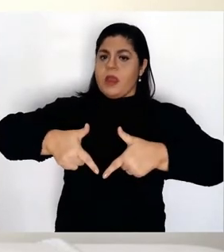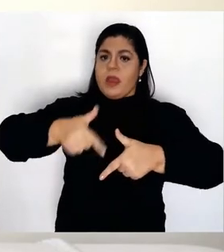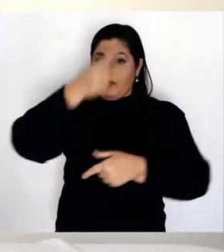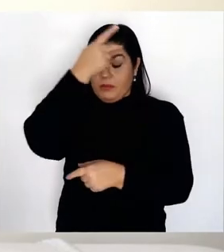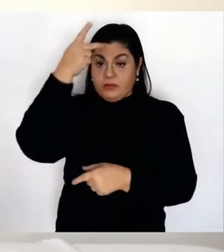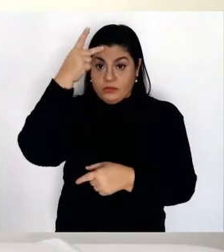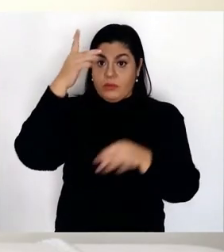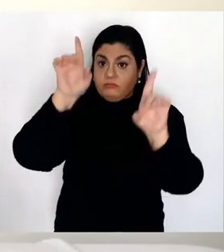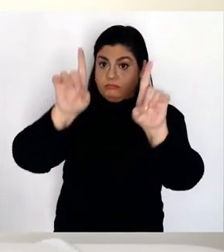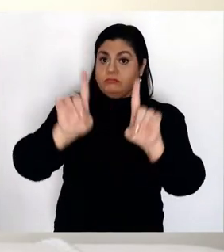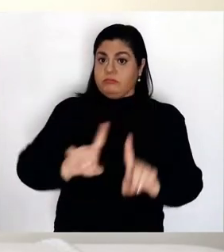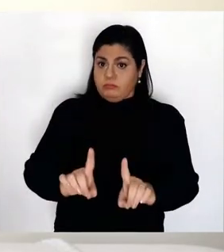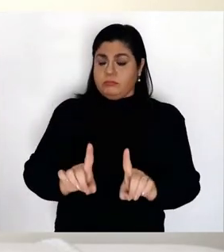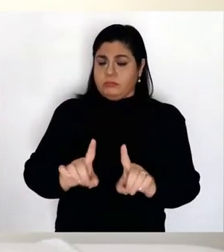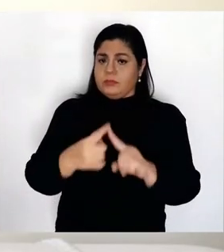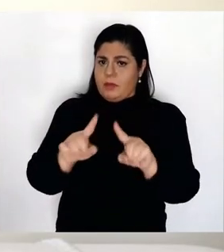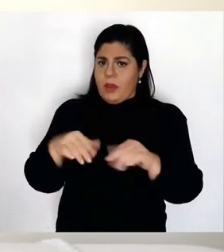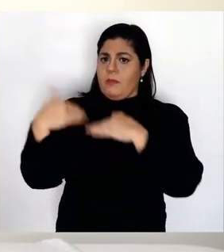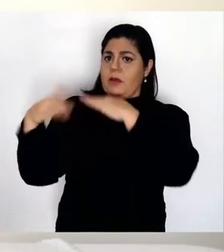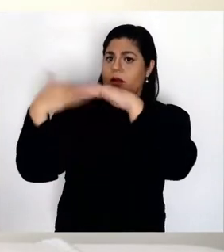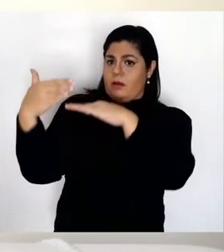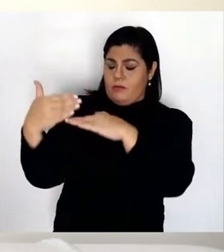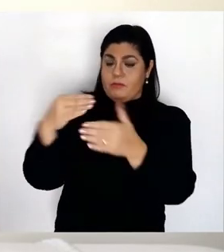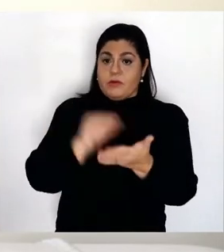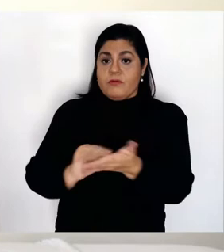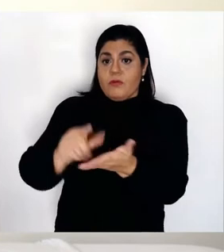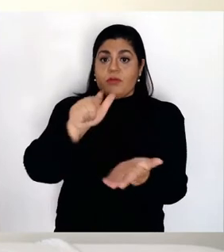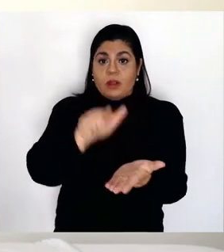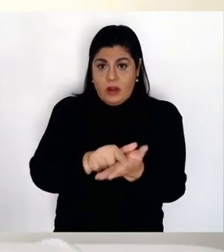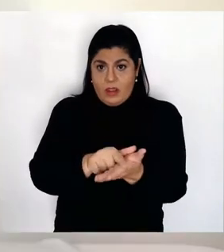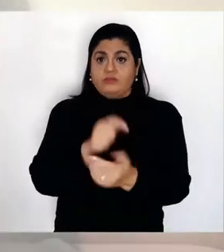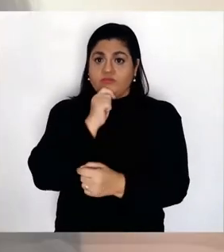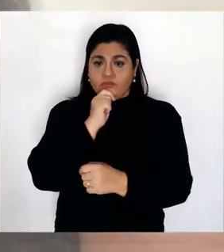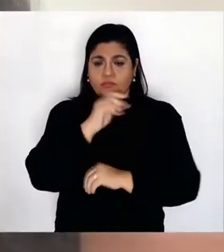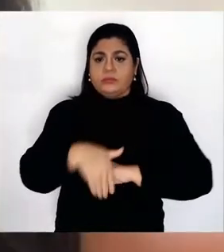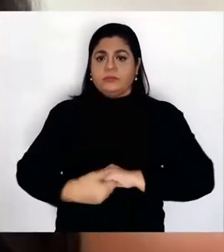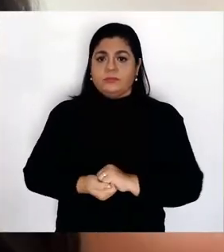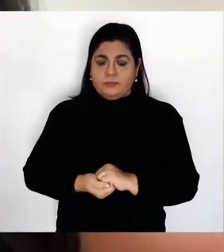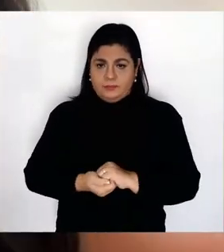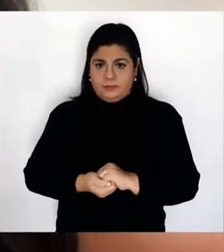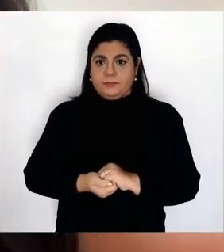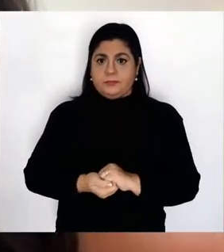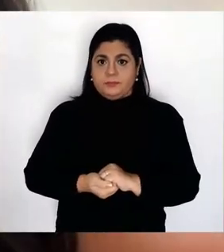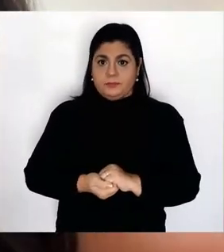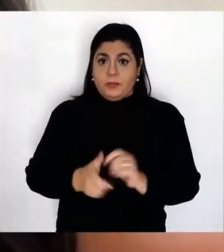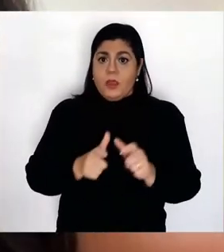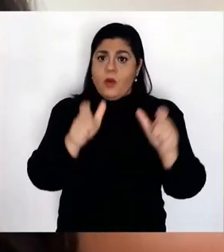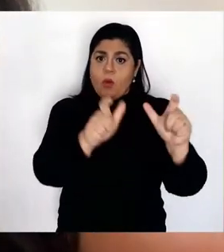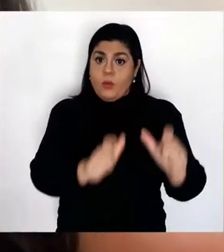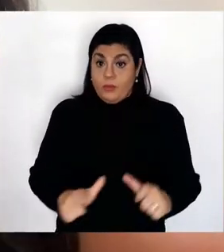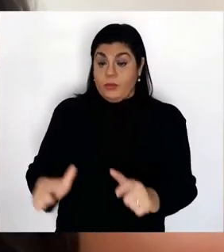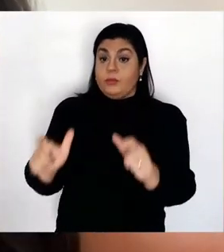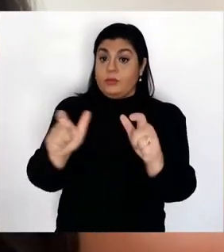com deficiência, mas ainda tem muito que evoluir, porque muitas das leis ainda estão só no papel. Pois grande parte dos